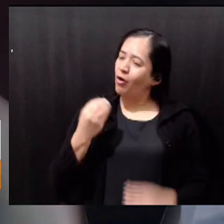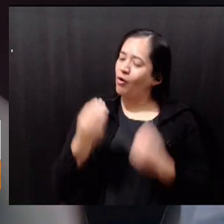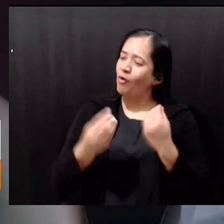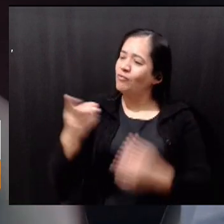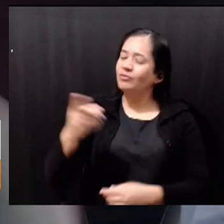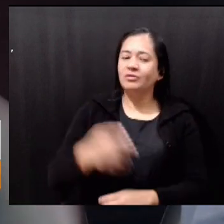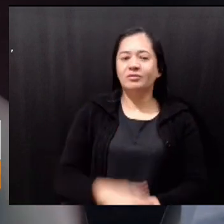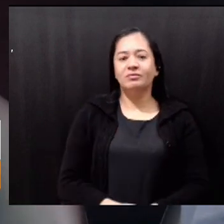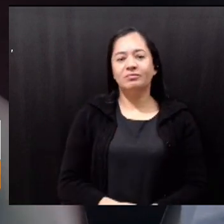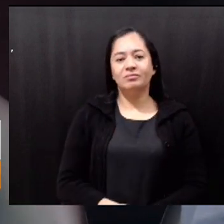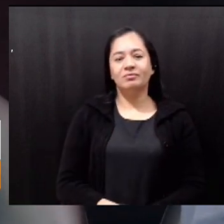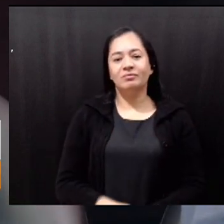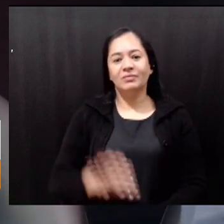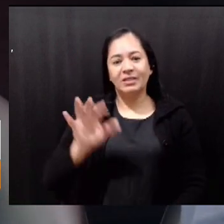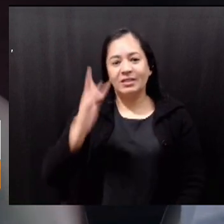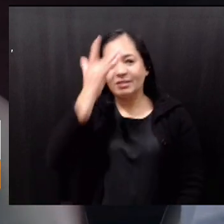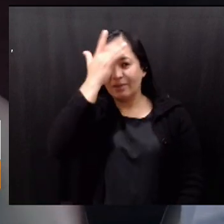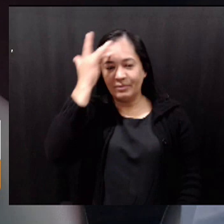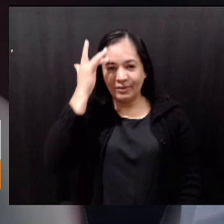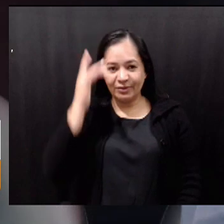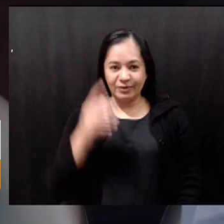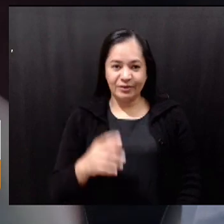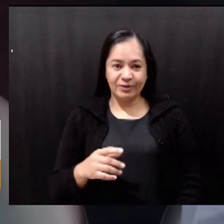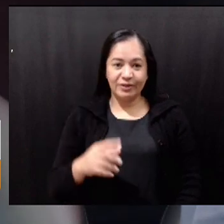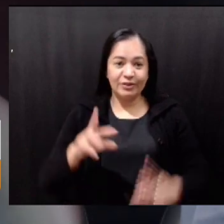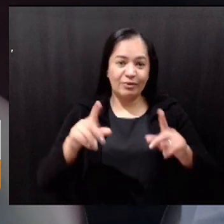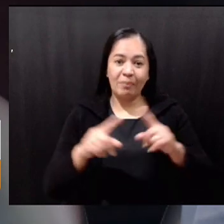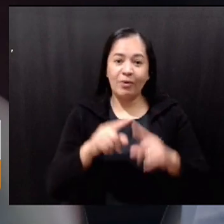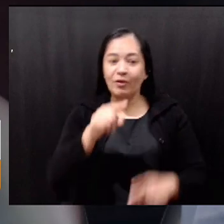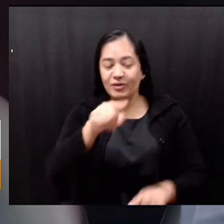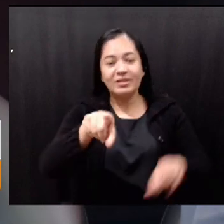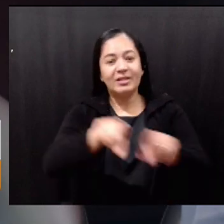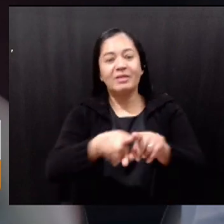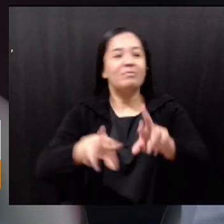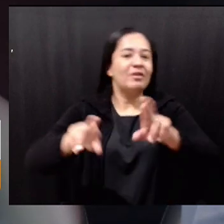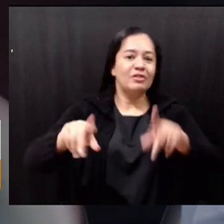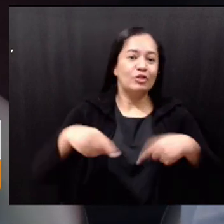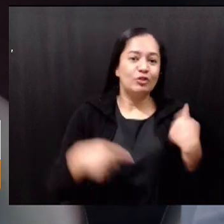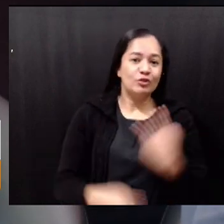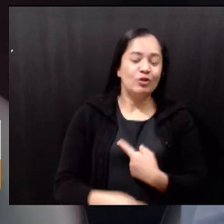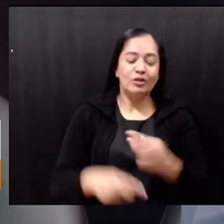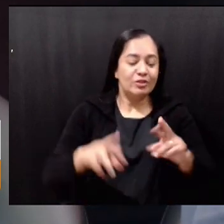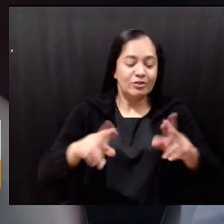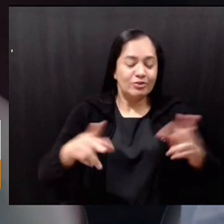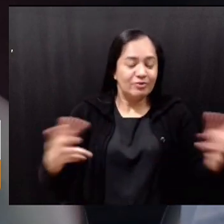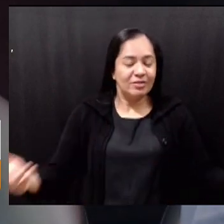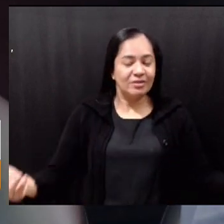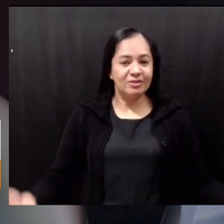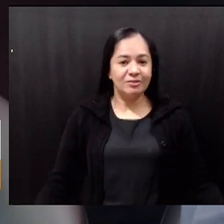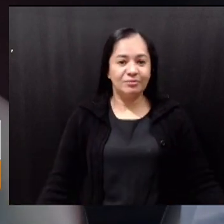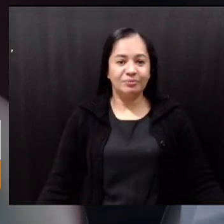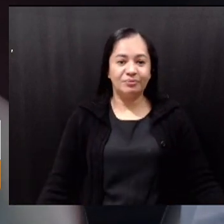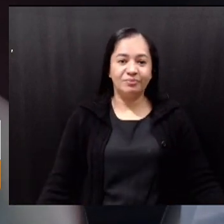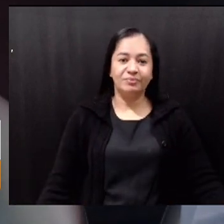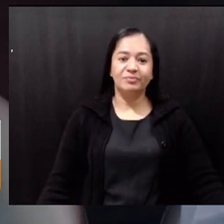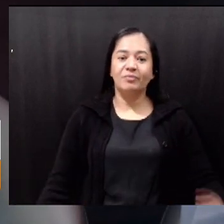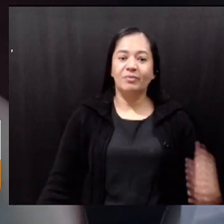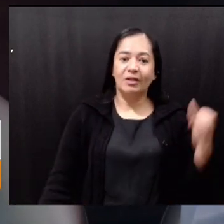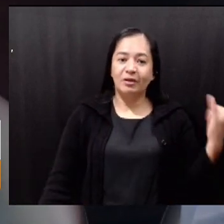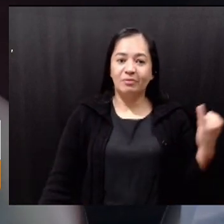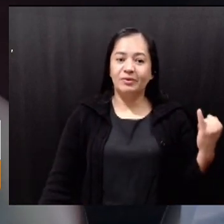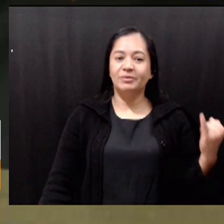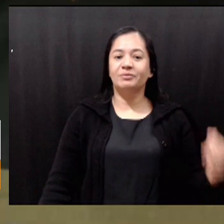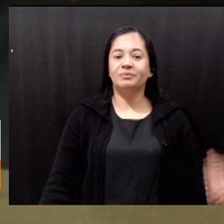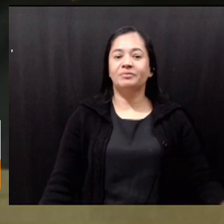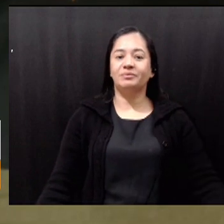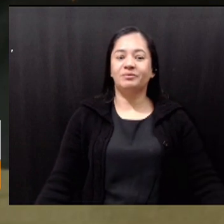não vai ser o mesmo, até porque você também já não é, nós não somos, Uhum. né? Acho que é importante olhar para isso. Muito bem. Vamos